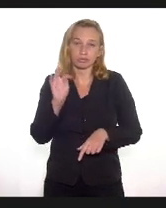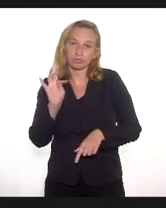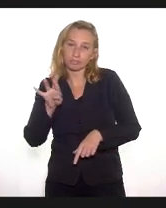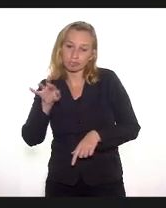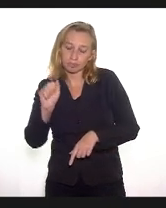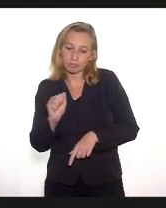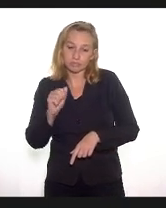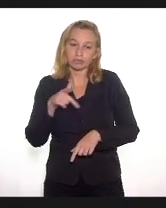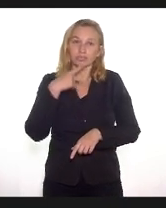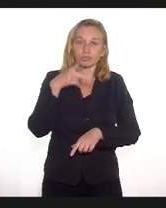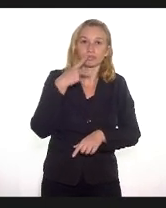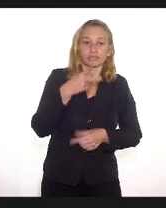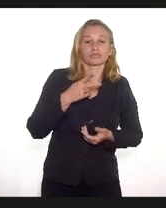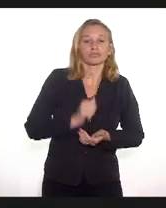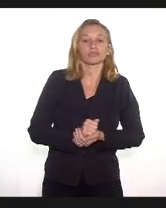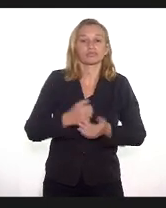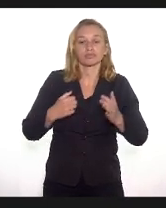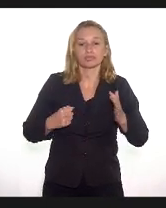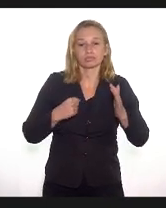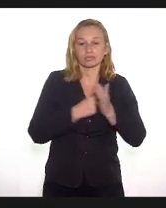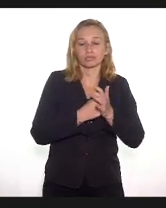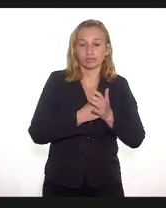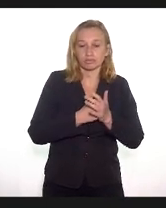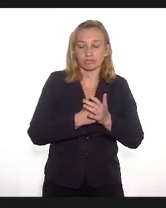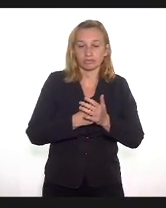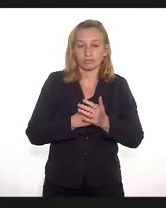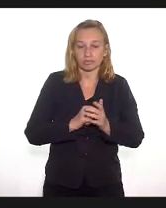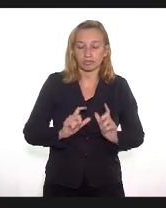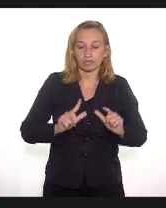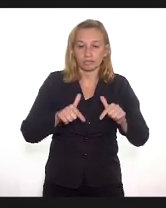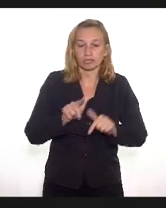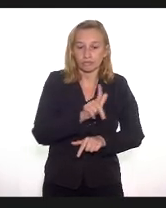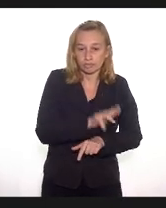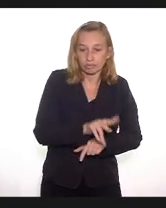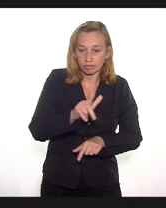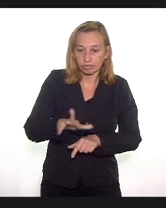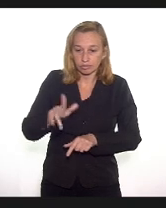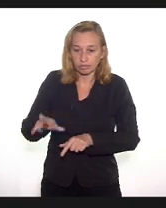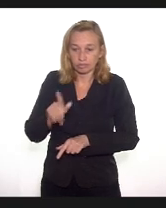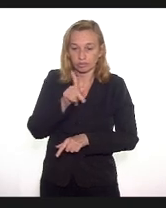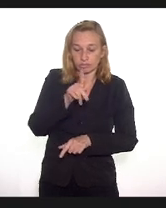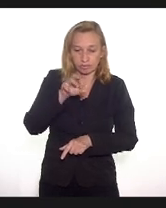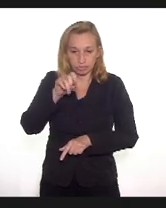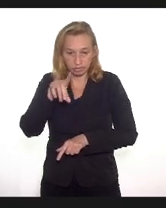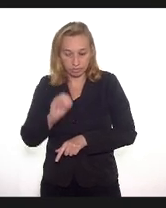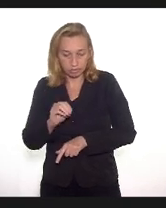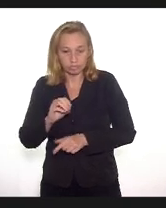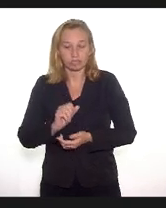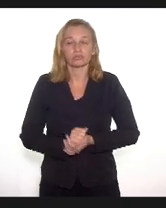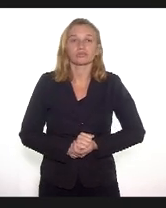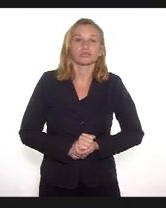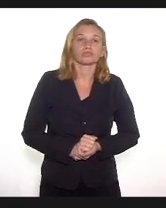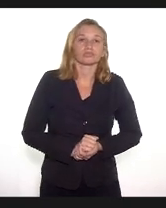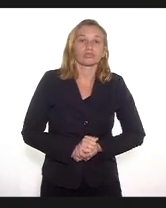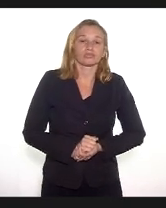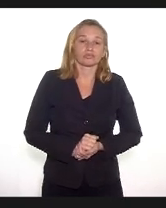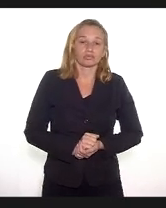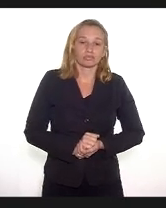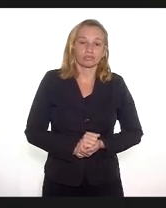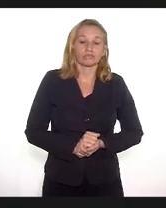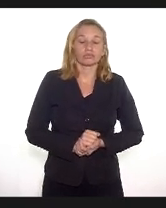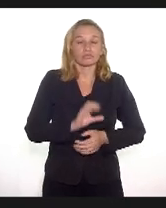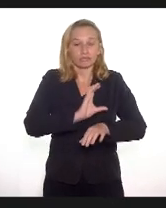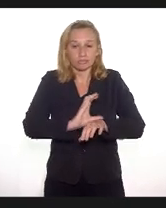estamos falando sobre esse impacto das ações dos diferentes polos, das diferentes iniciativas, sejam por